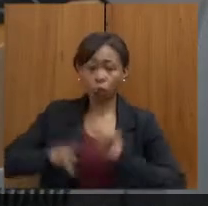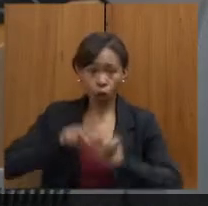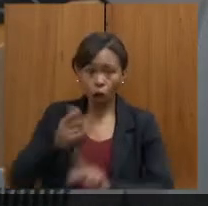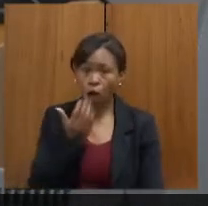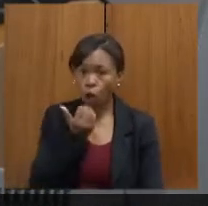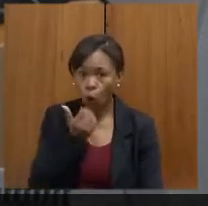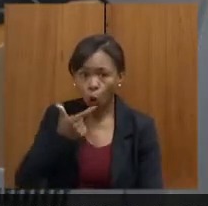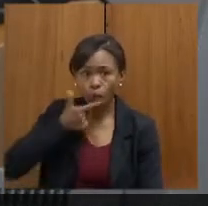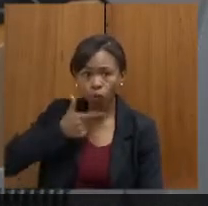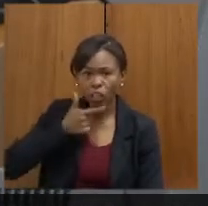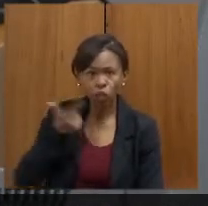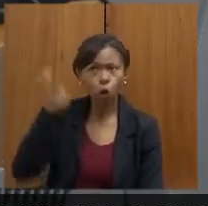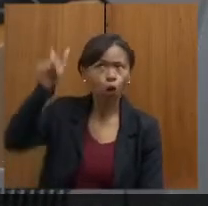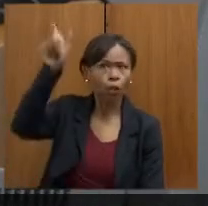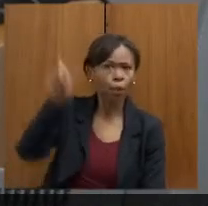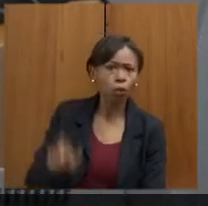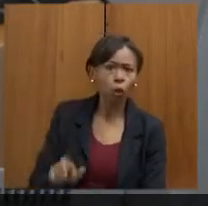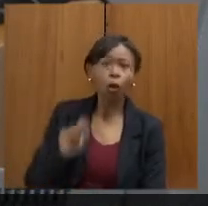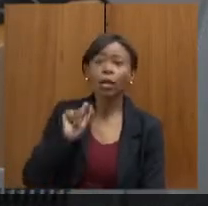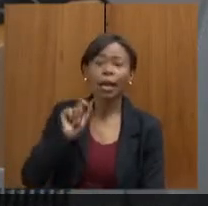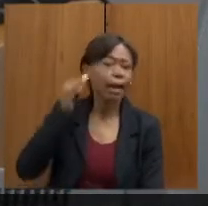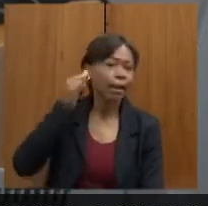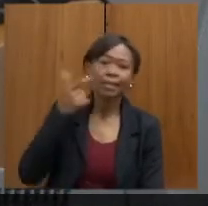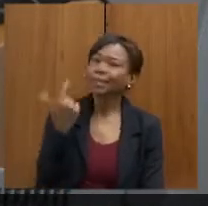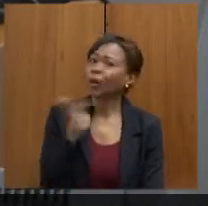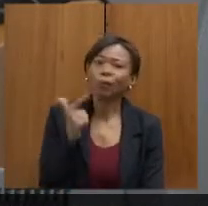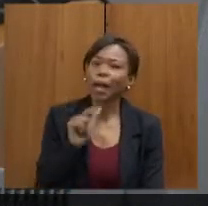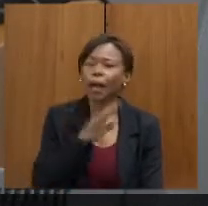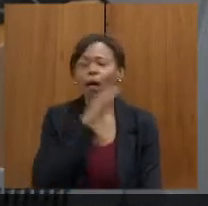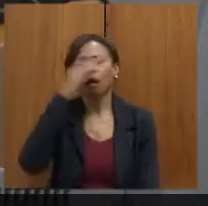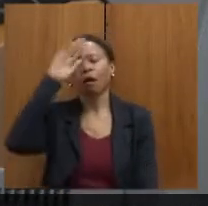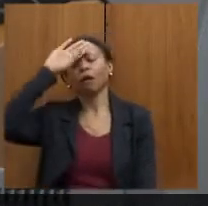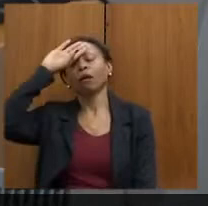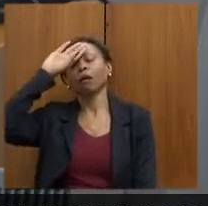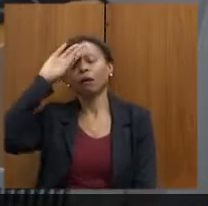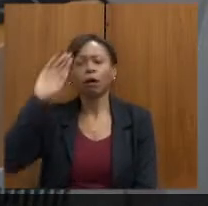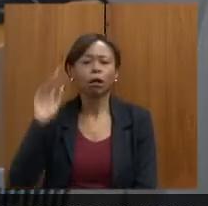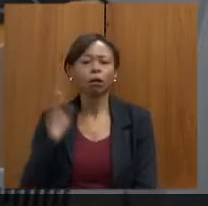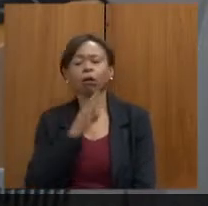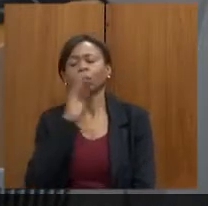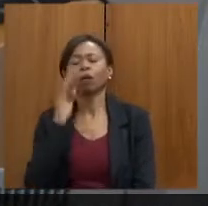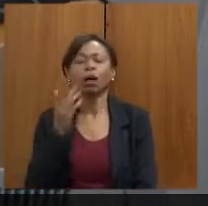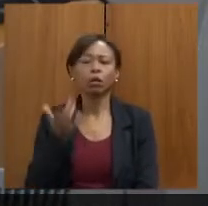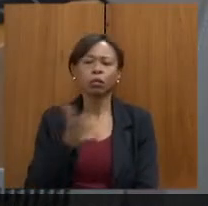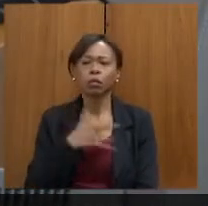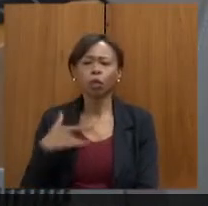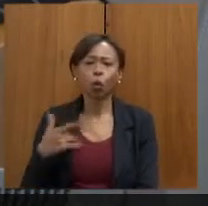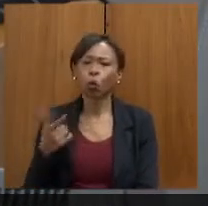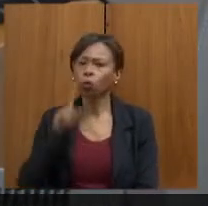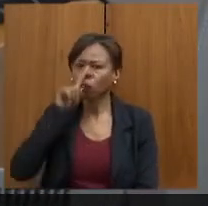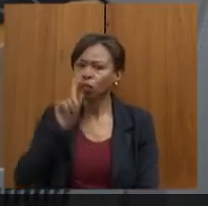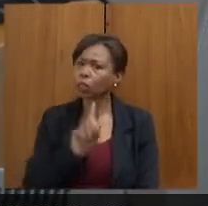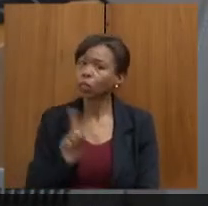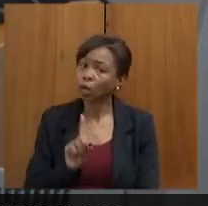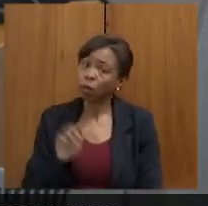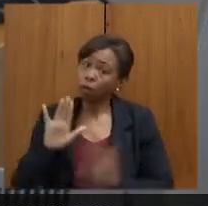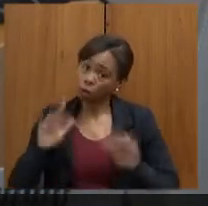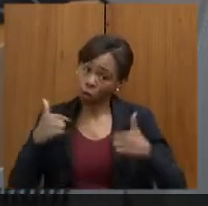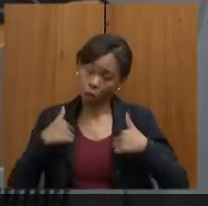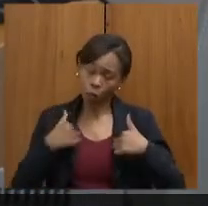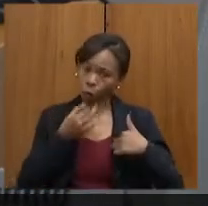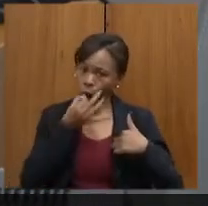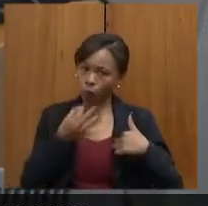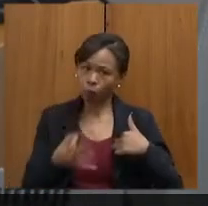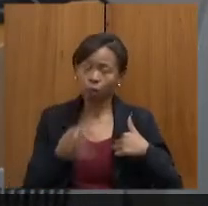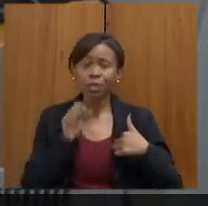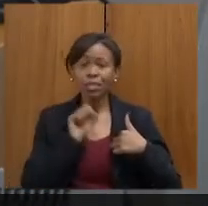queijo de um terceiro não venha passar mal que o que eles não têm problemas que gere risco a saúde enfim é esse meu ponto de vista então a